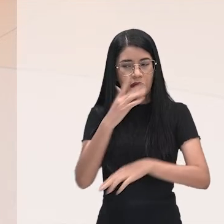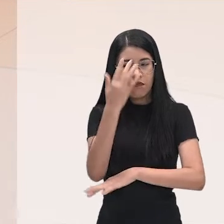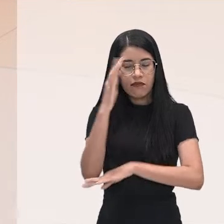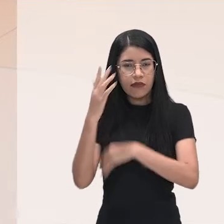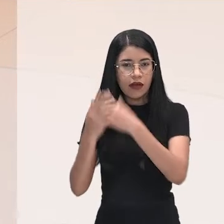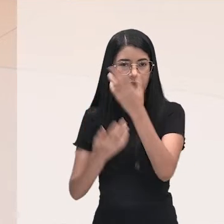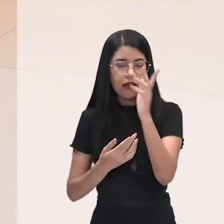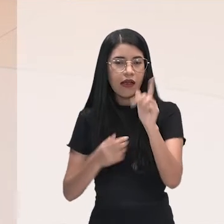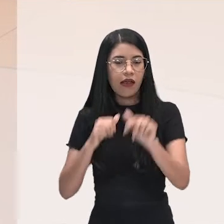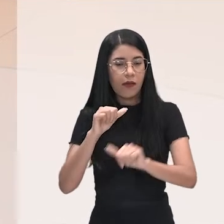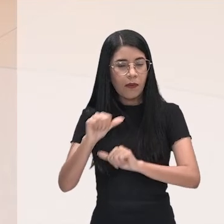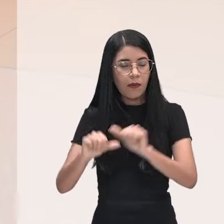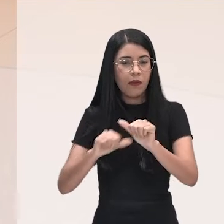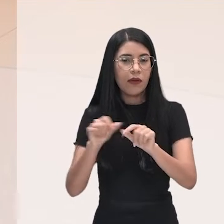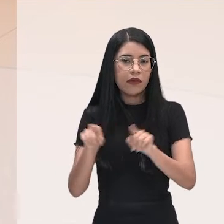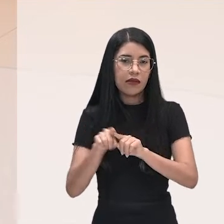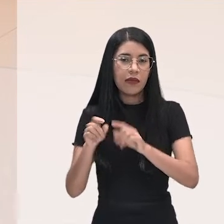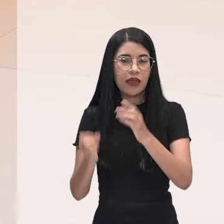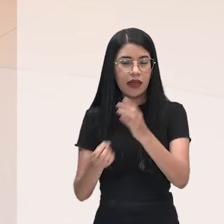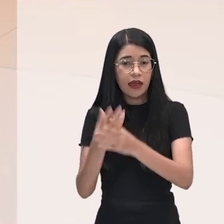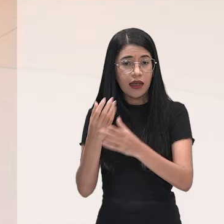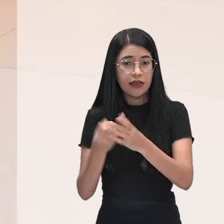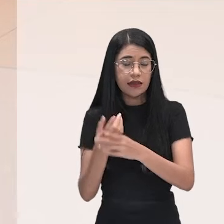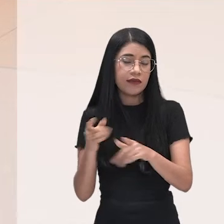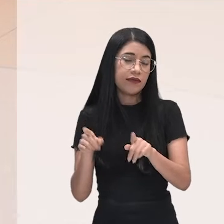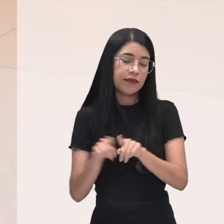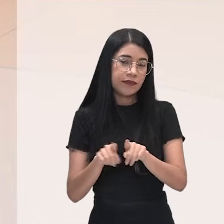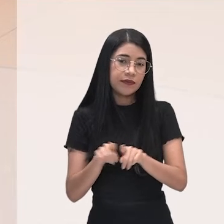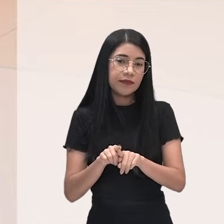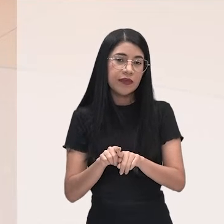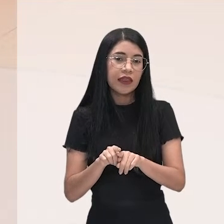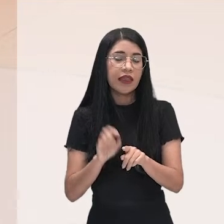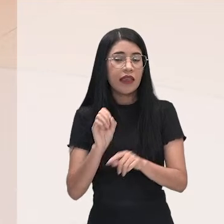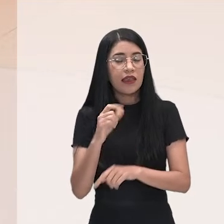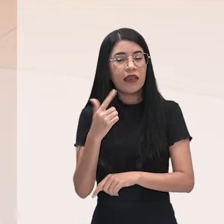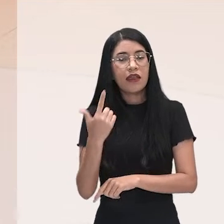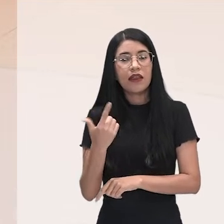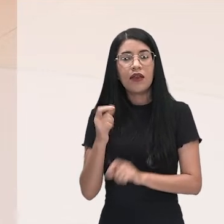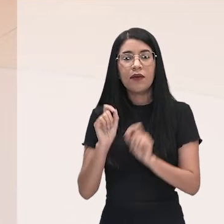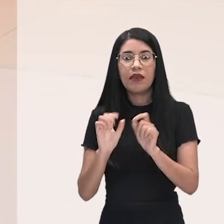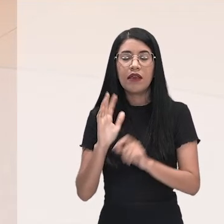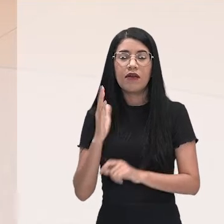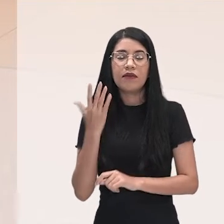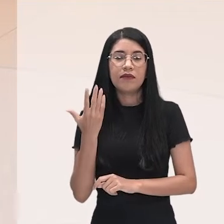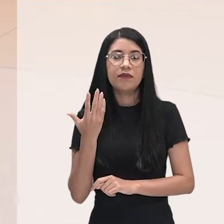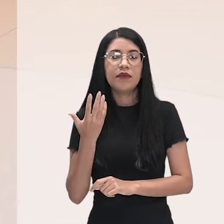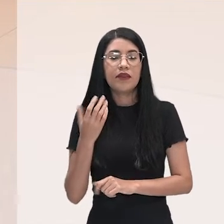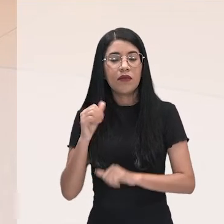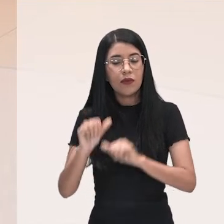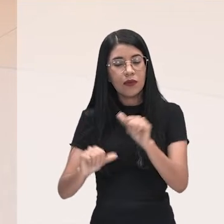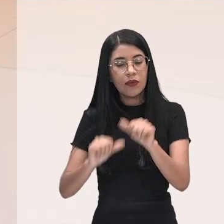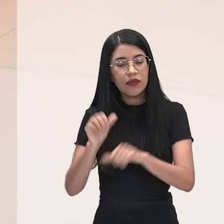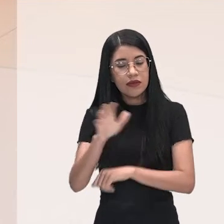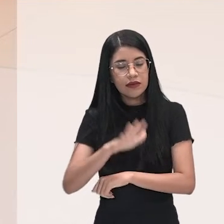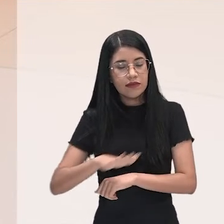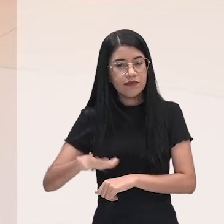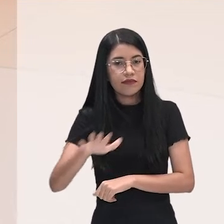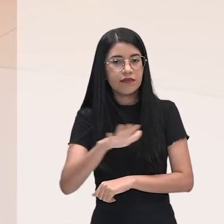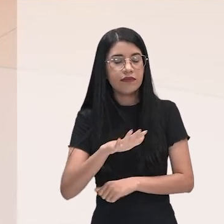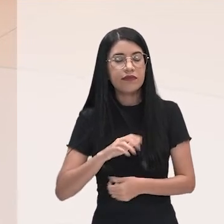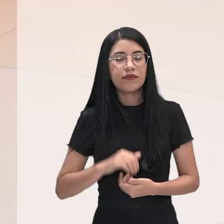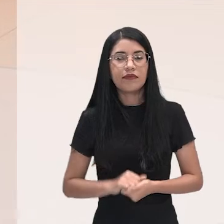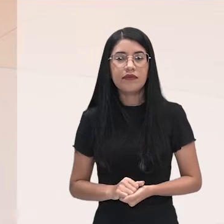ali um espaço característico do espaço rural, tá bom? E que o espaço urbano, as cidades, né, elas vão surgir